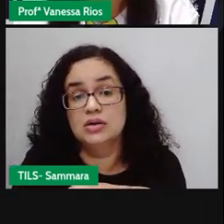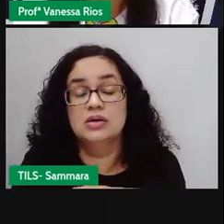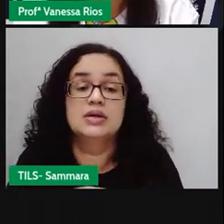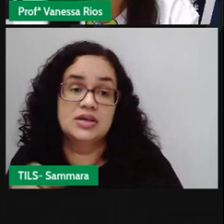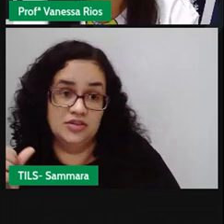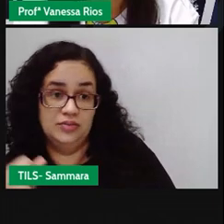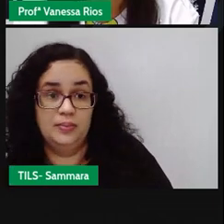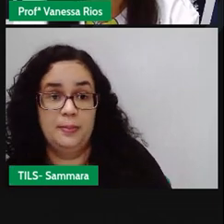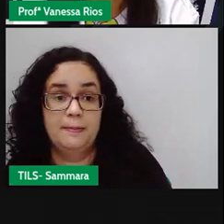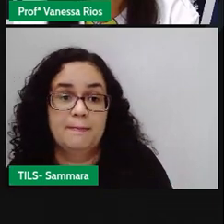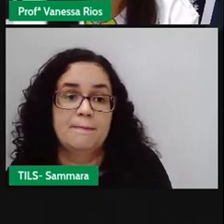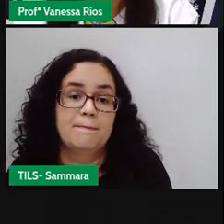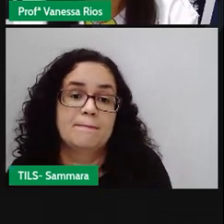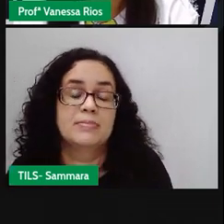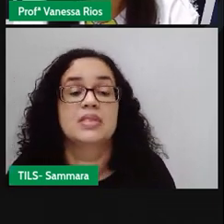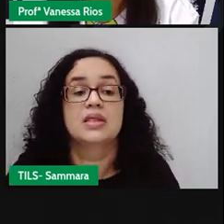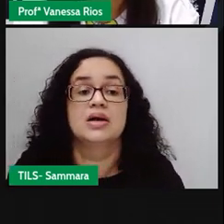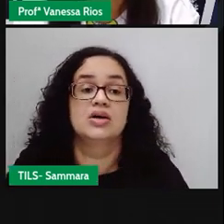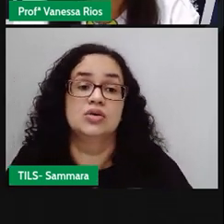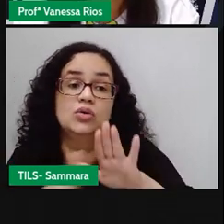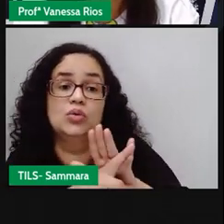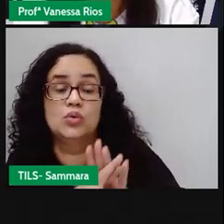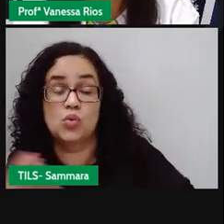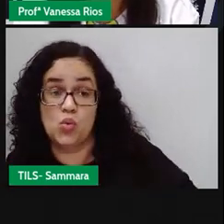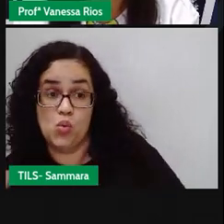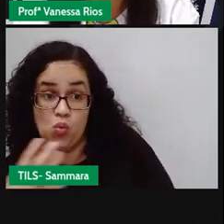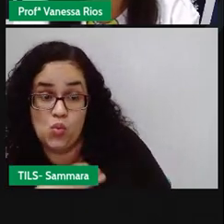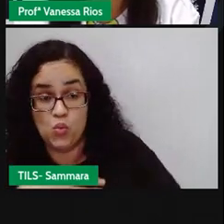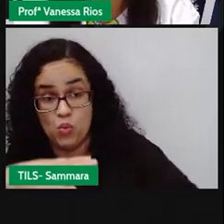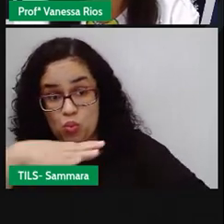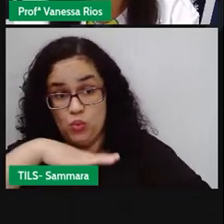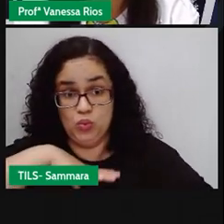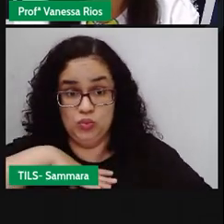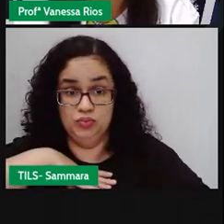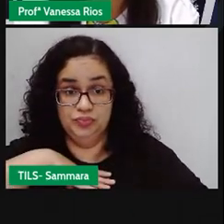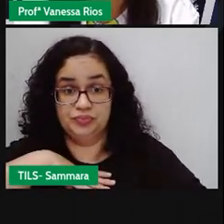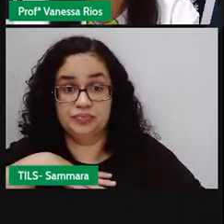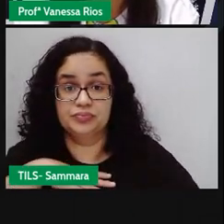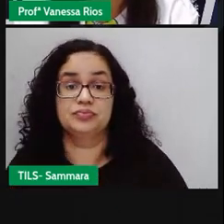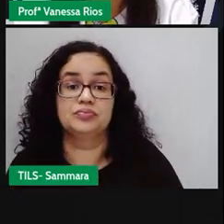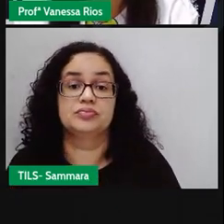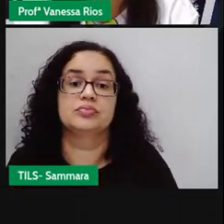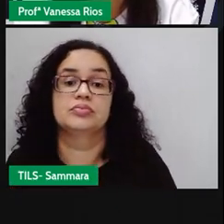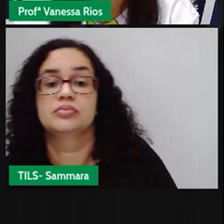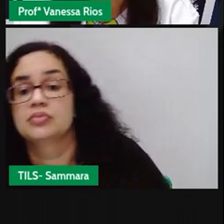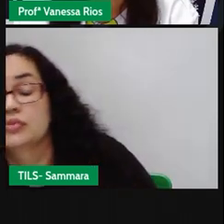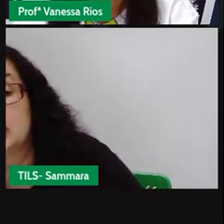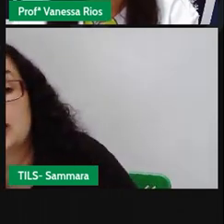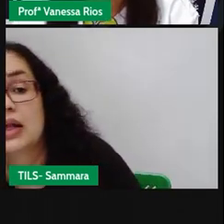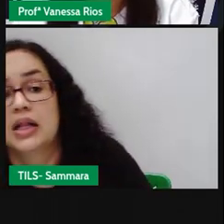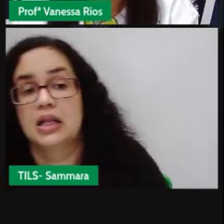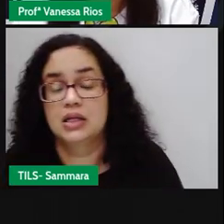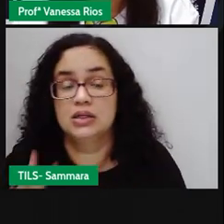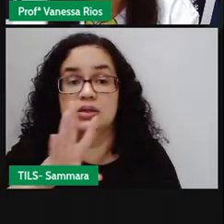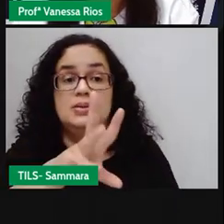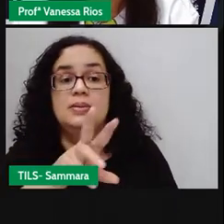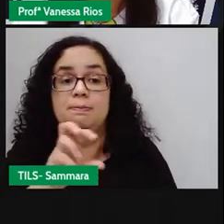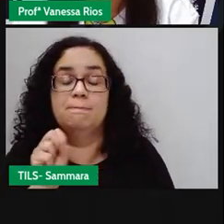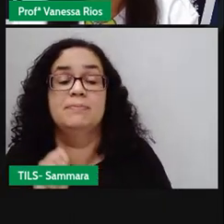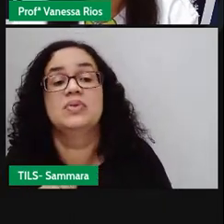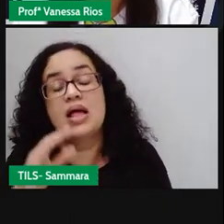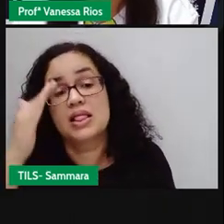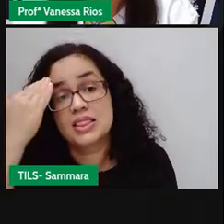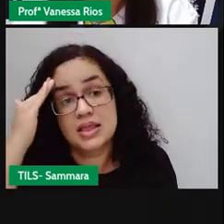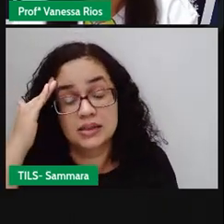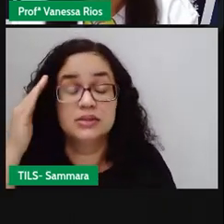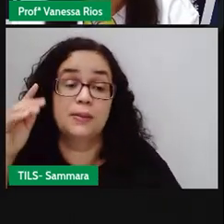são constituídos. Que se refere ao corpo, em oposição ao espírito, corpóreo, concreto. A gente então